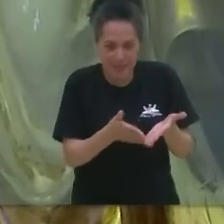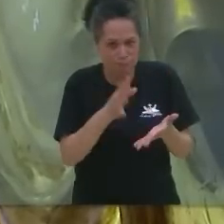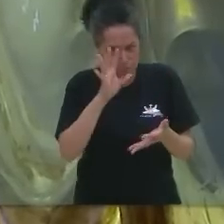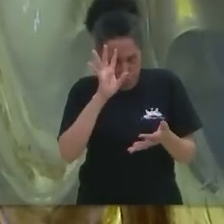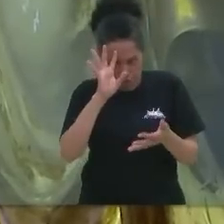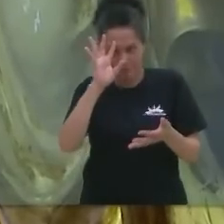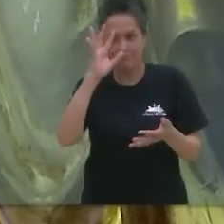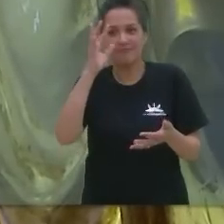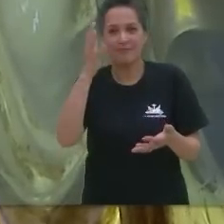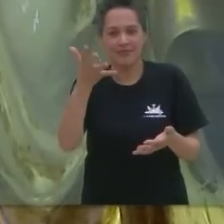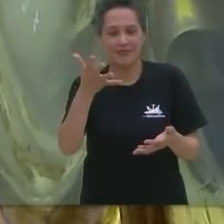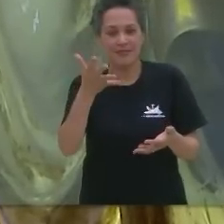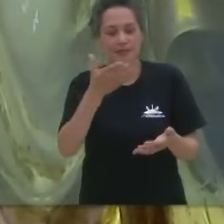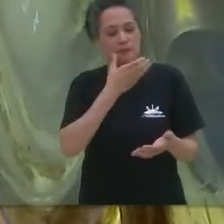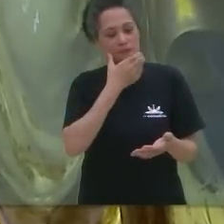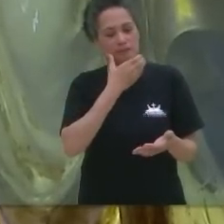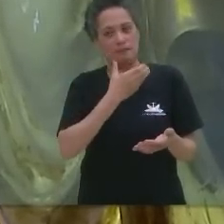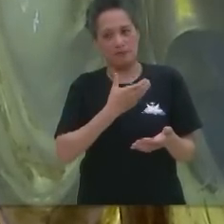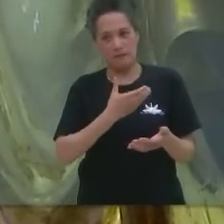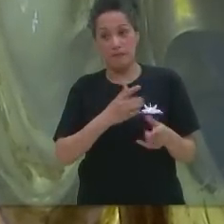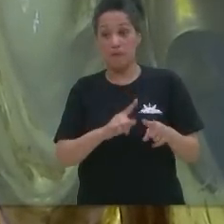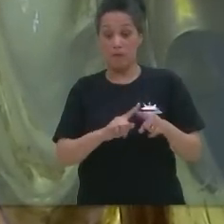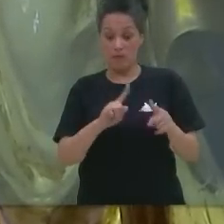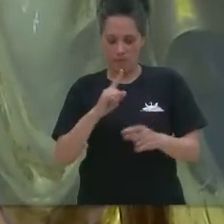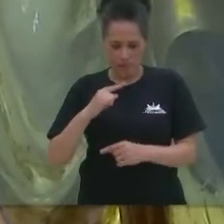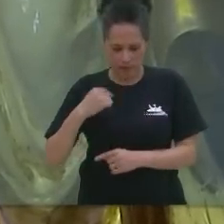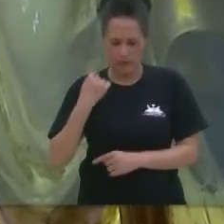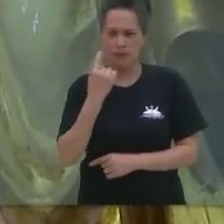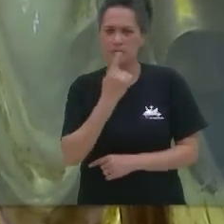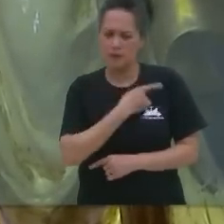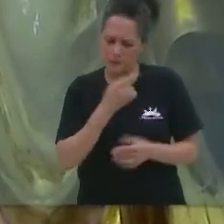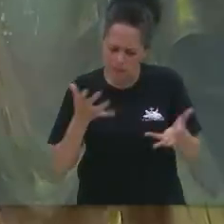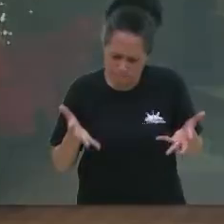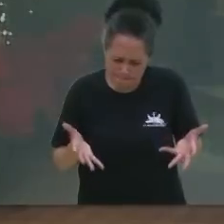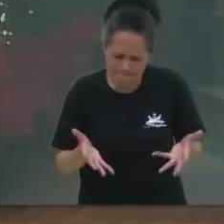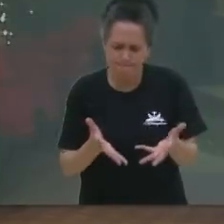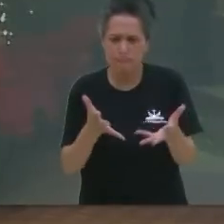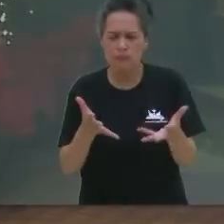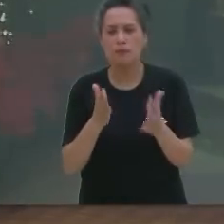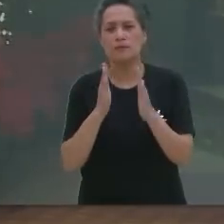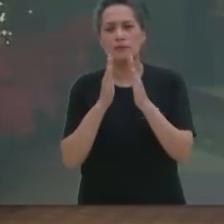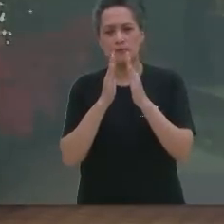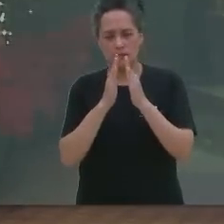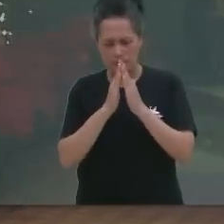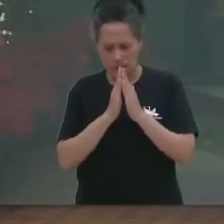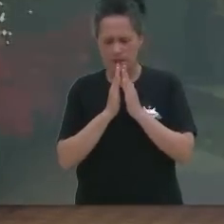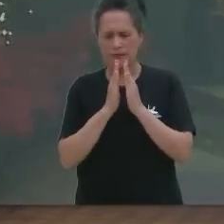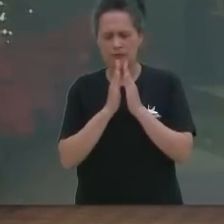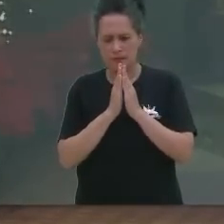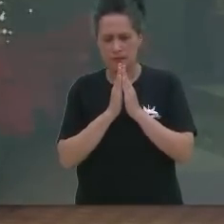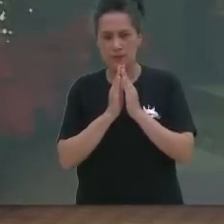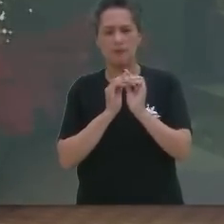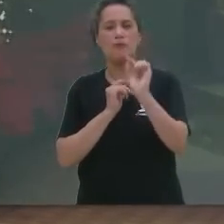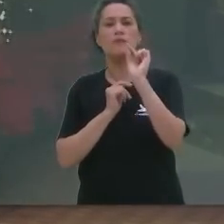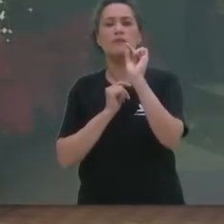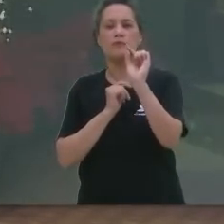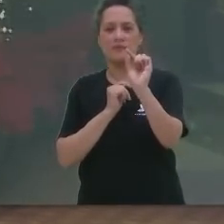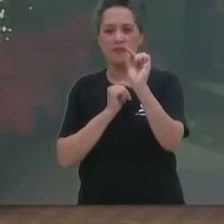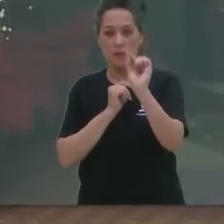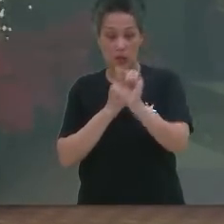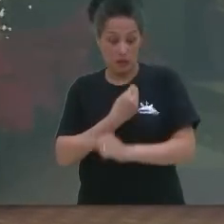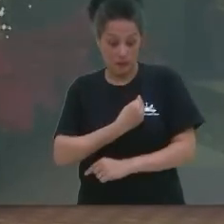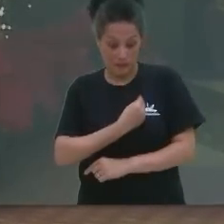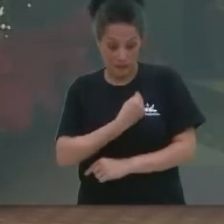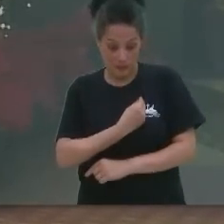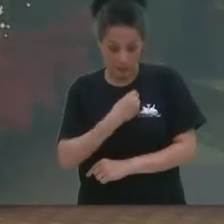nós estimulamos e pedimos que quem passar por este